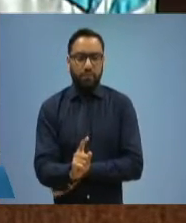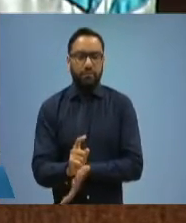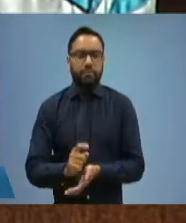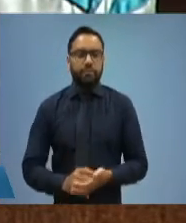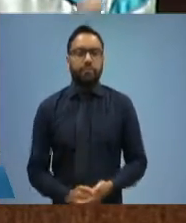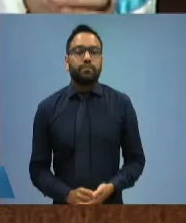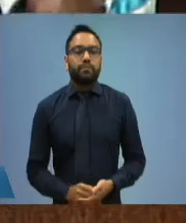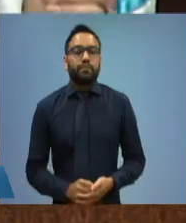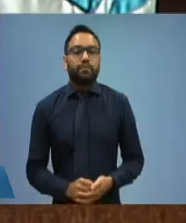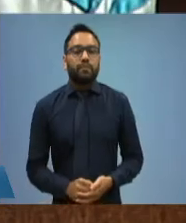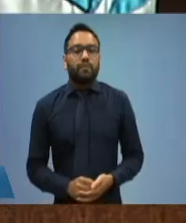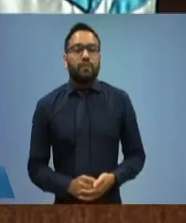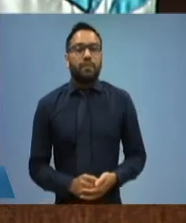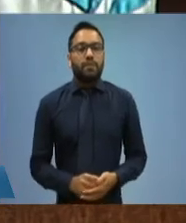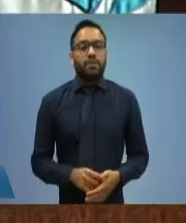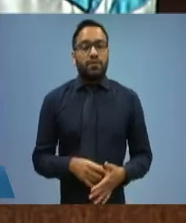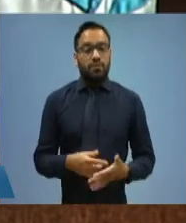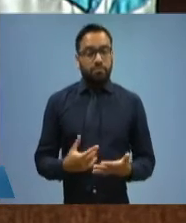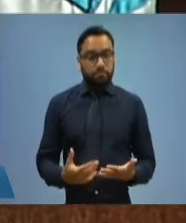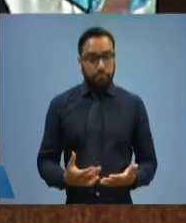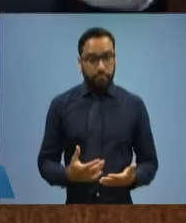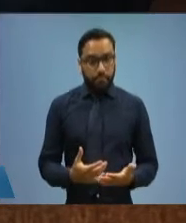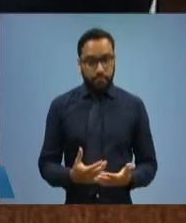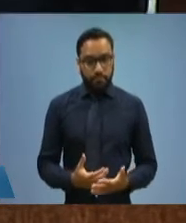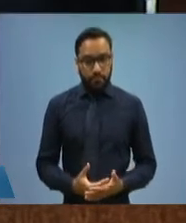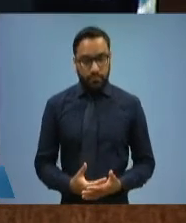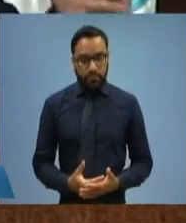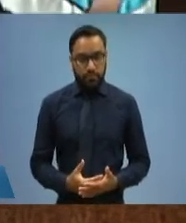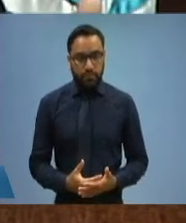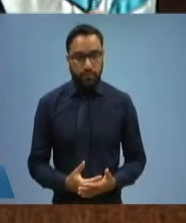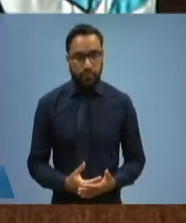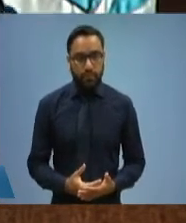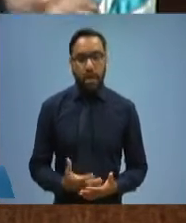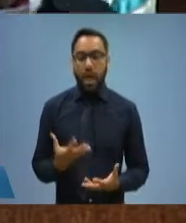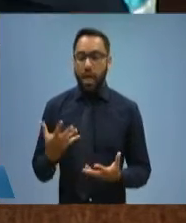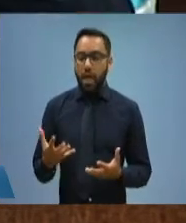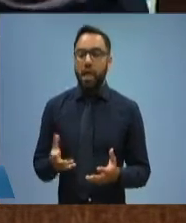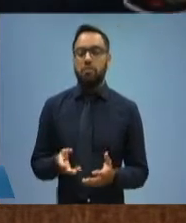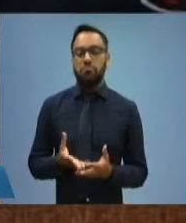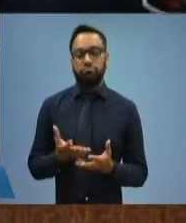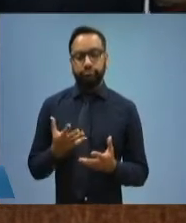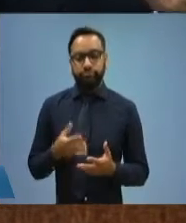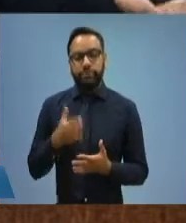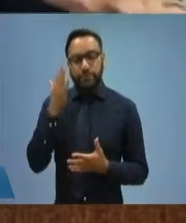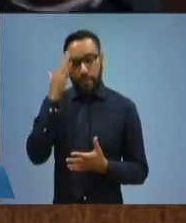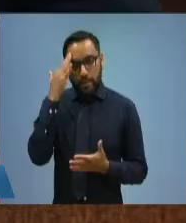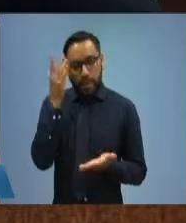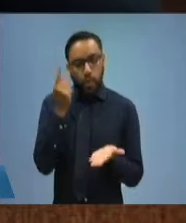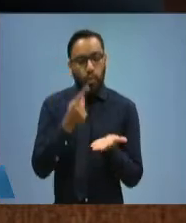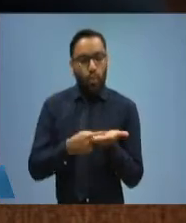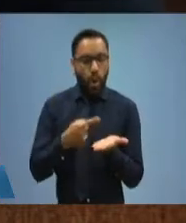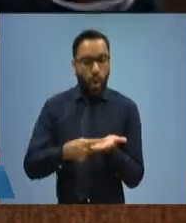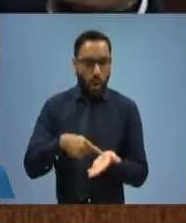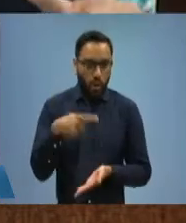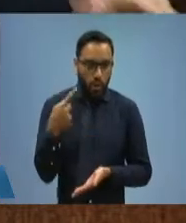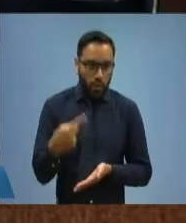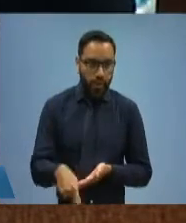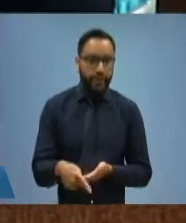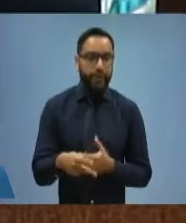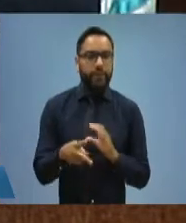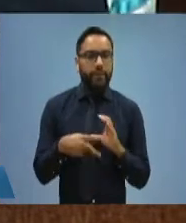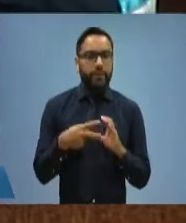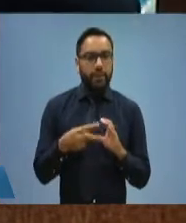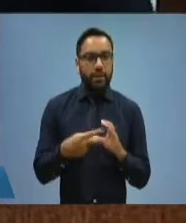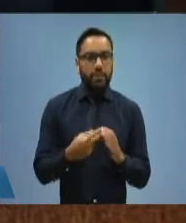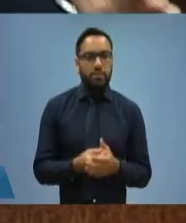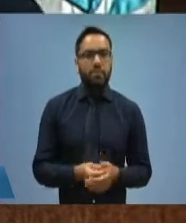vereadores, eu mesmo sabendo do acordo que se tem nessa casa, de que quando